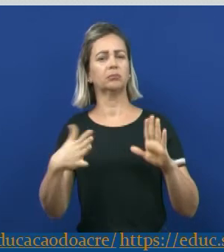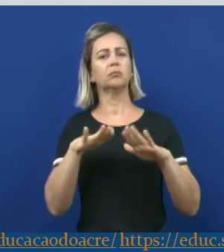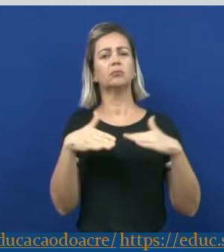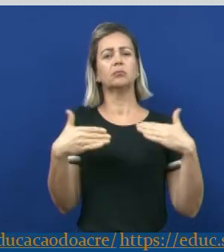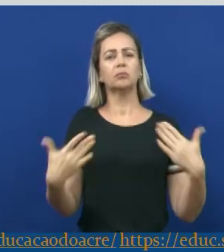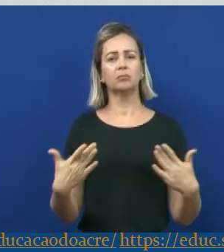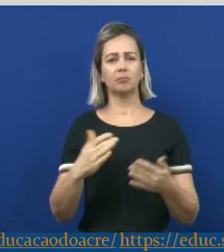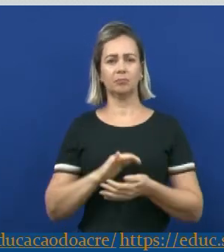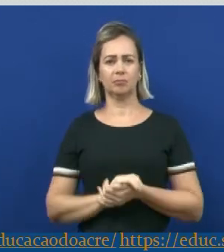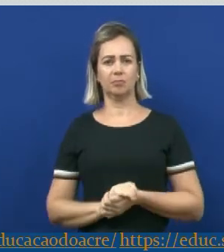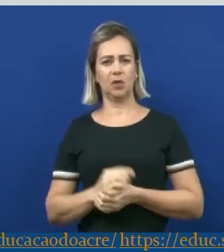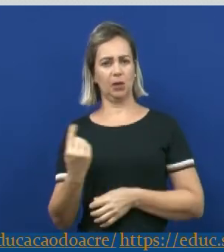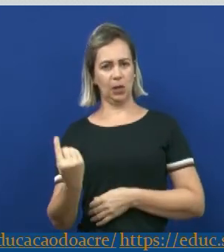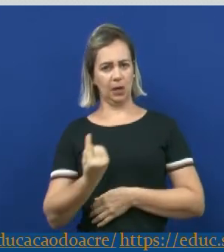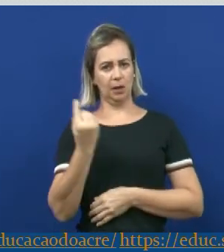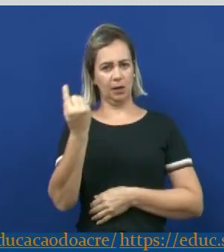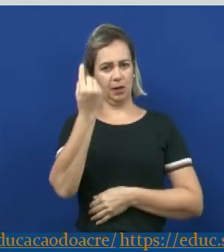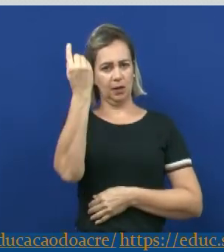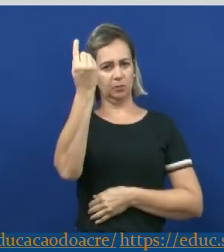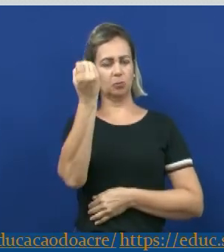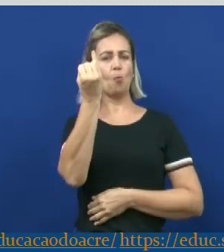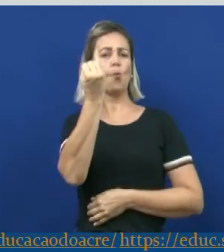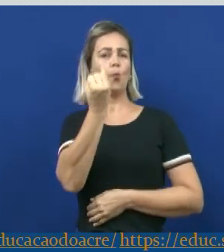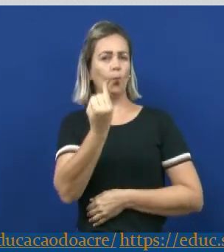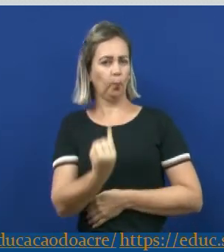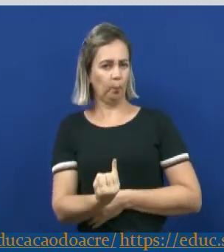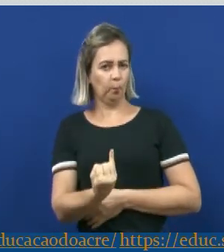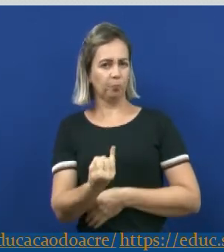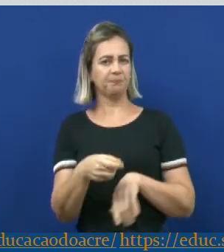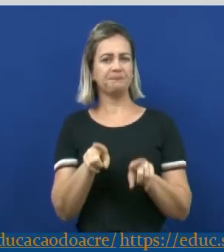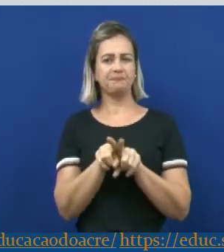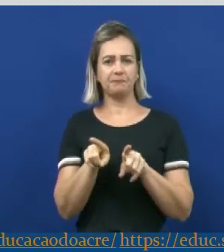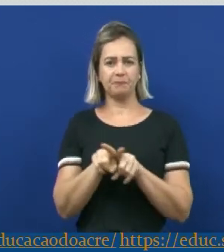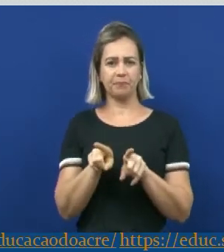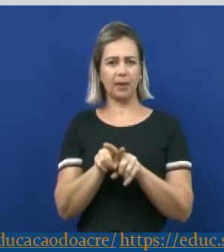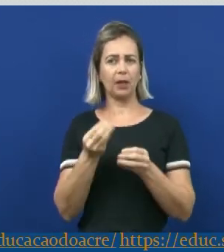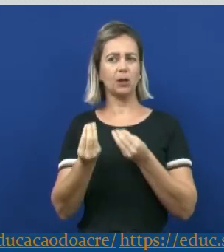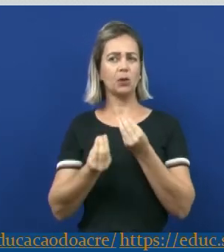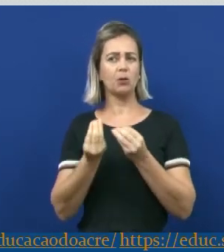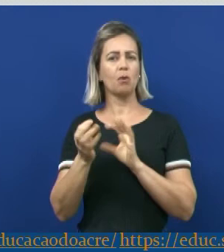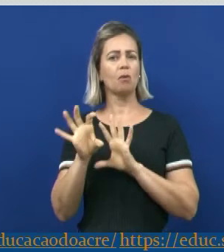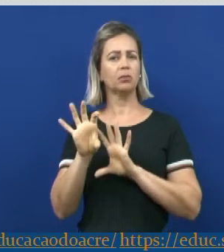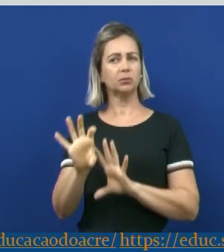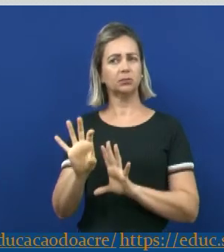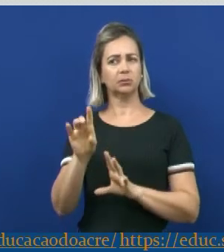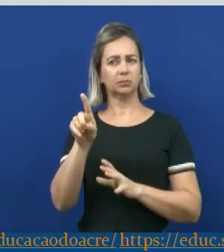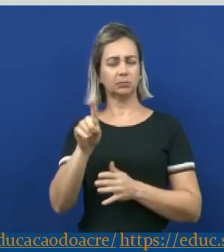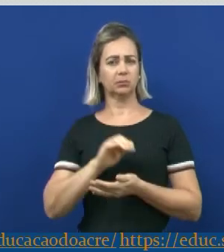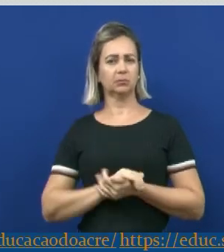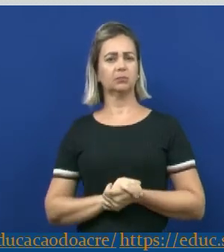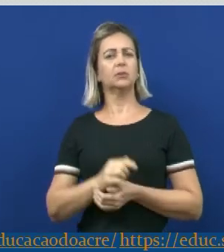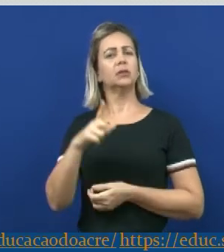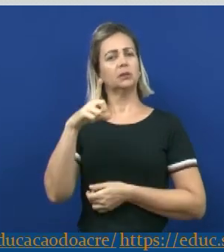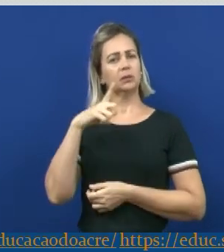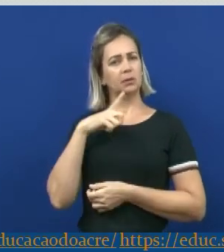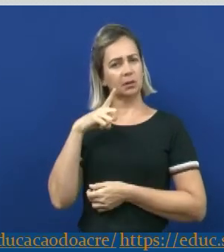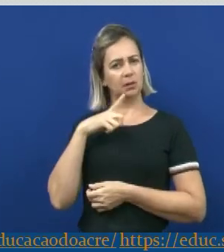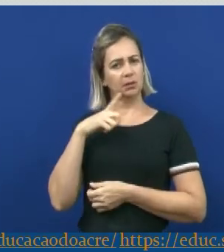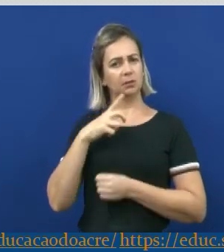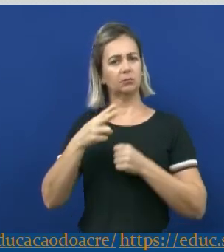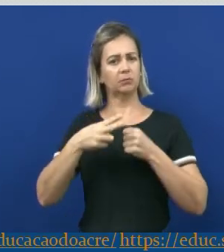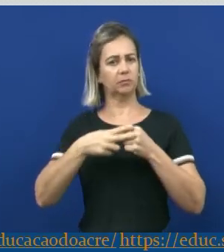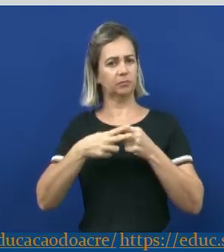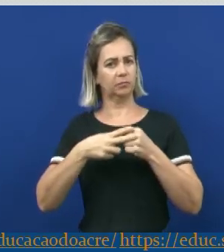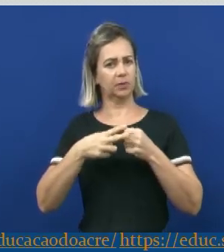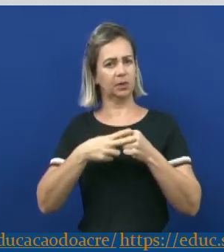certo? E delgada, magra, como vimos, né? É alta e delgada. Tiene, ó, verbo tener, tiene